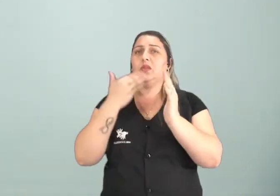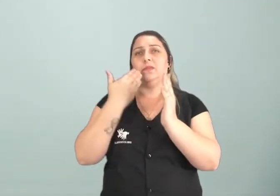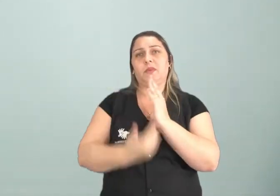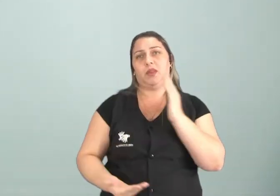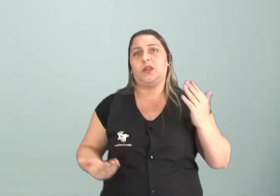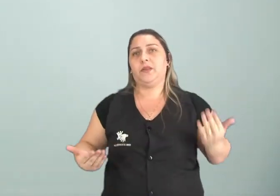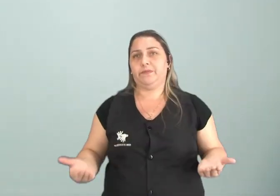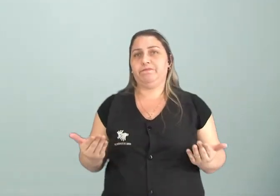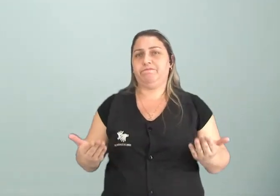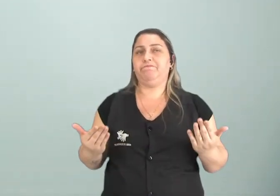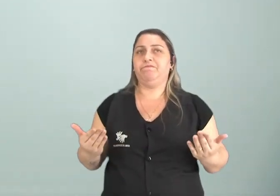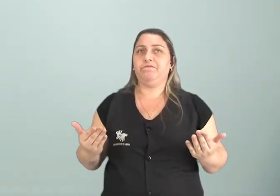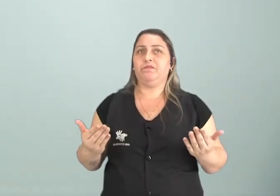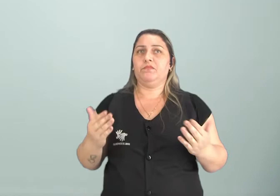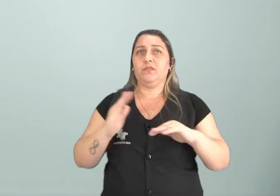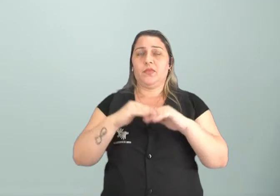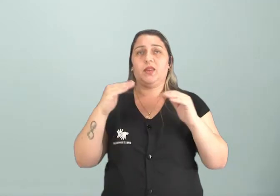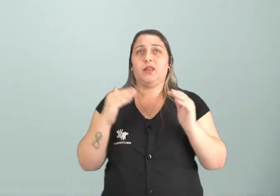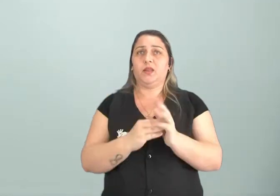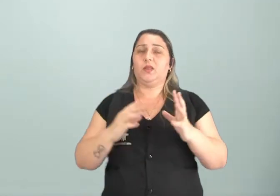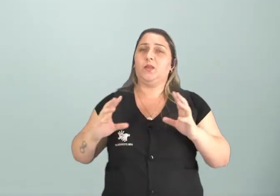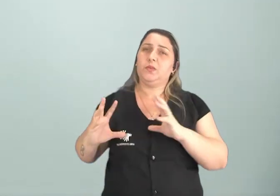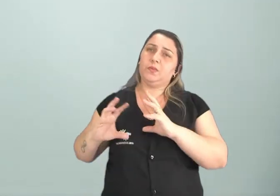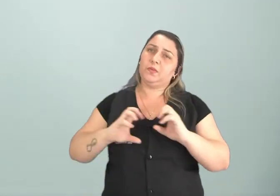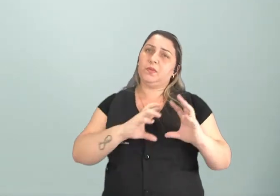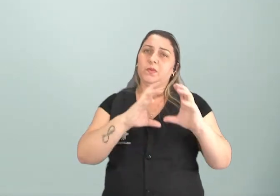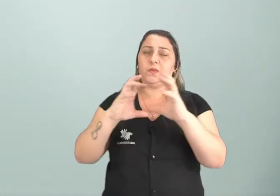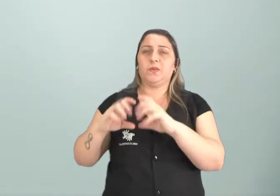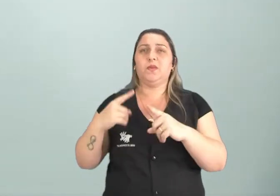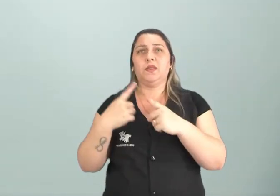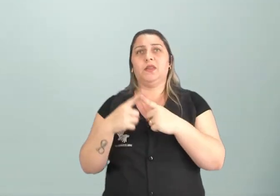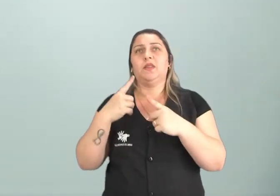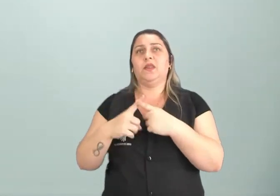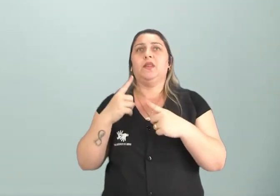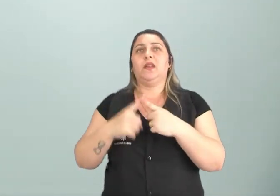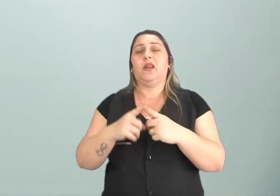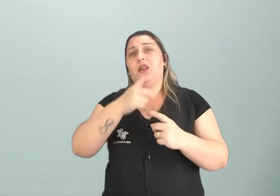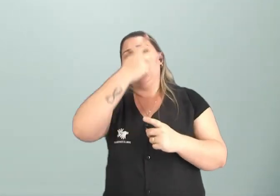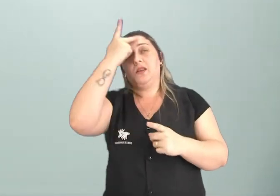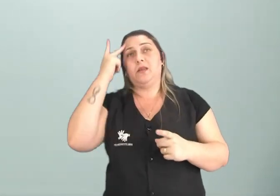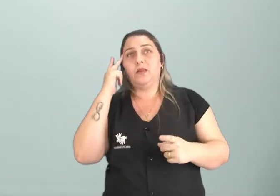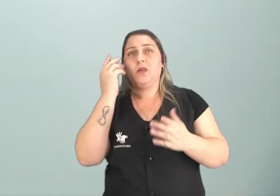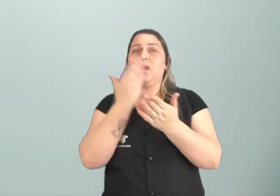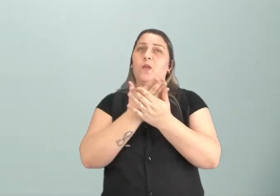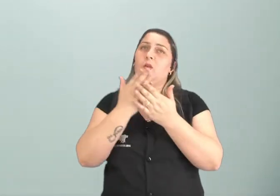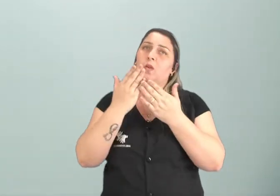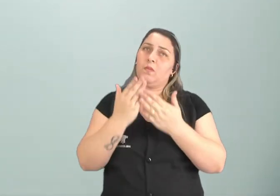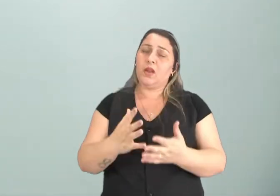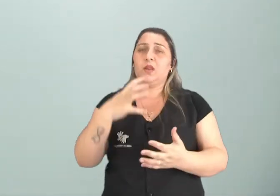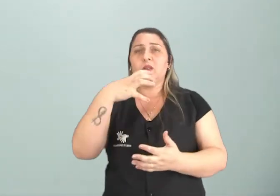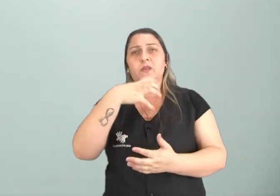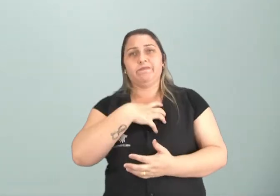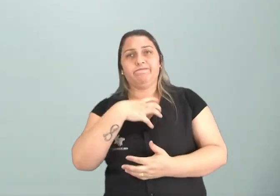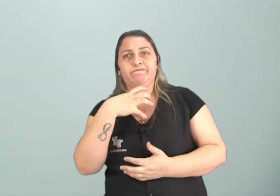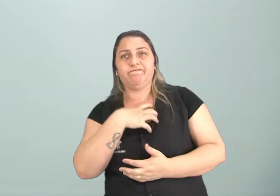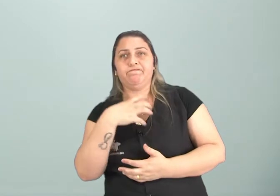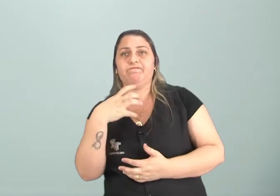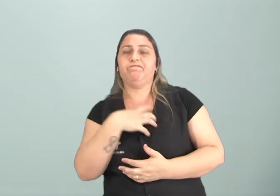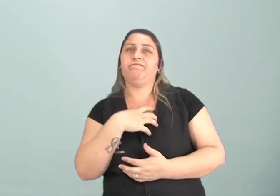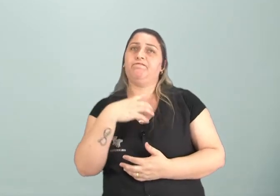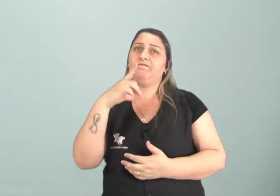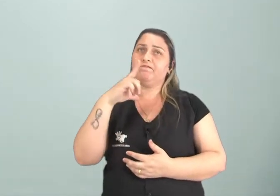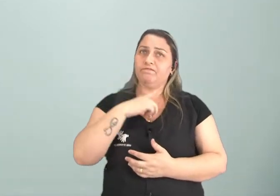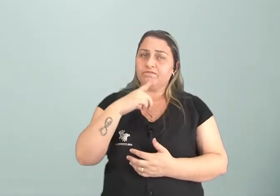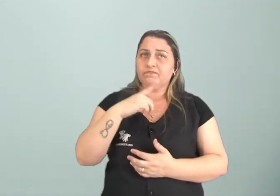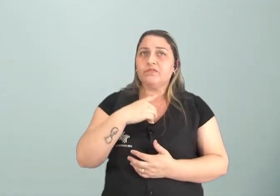perdendo. Então, todos esses conflitos vão fazer com que as pessoas comecem a criar esse sentimento de que haveria